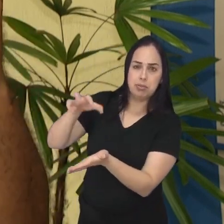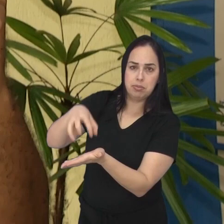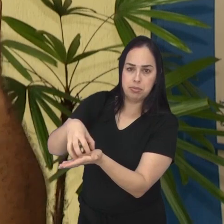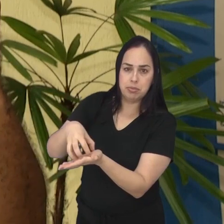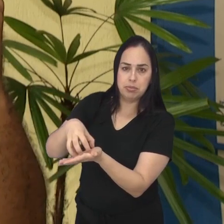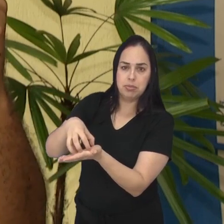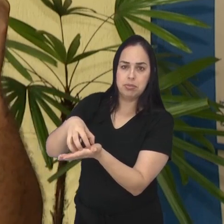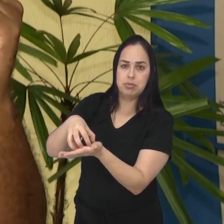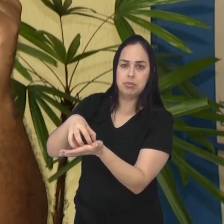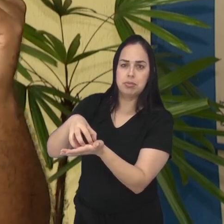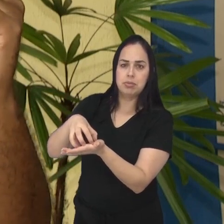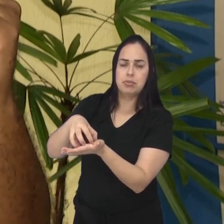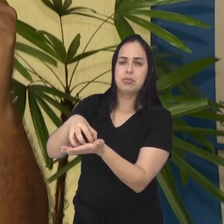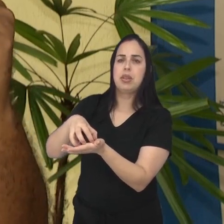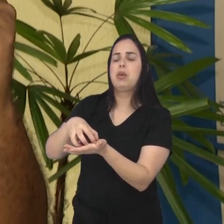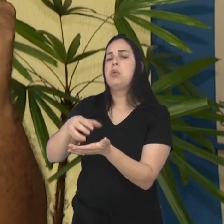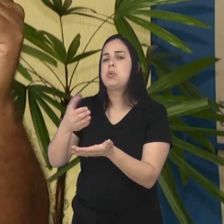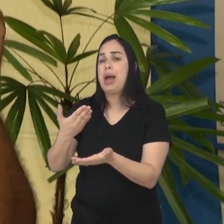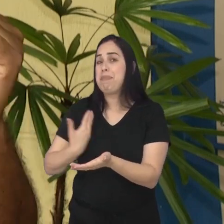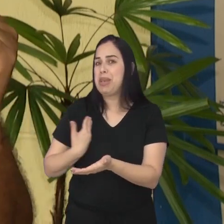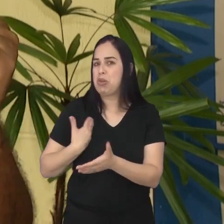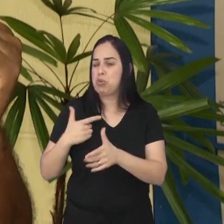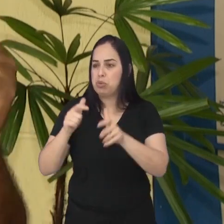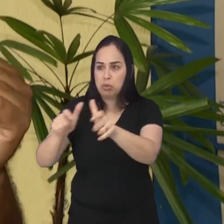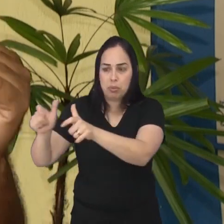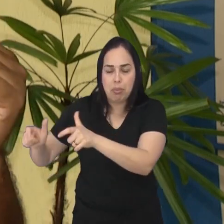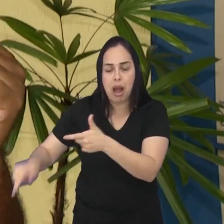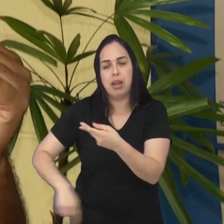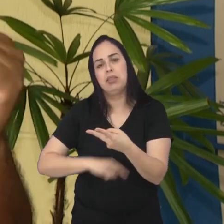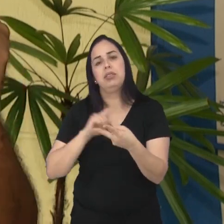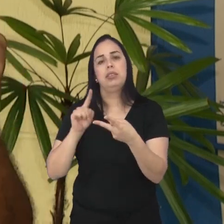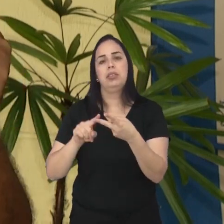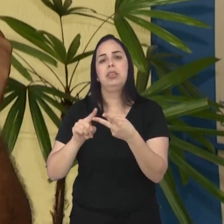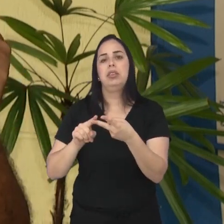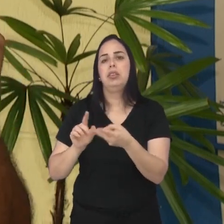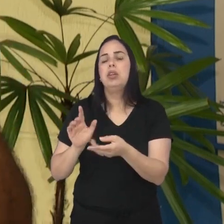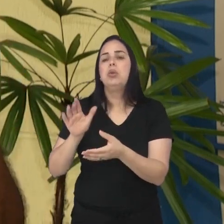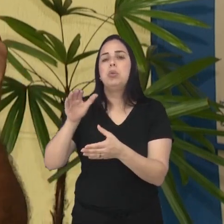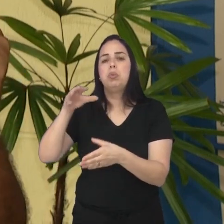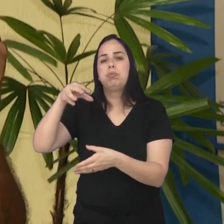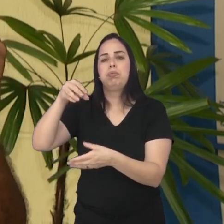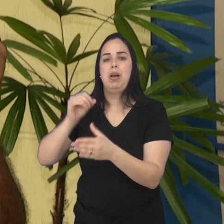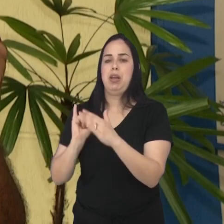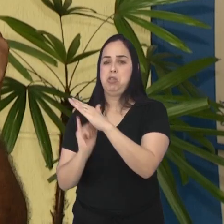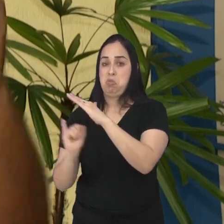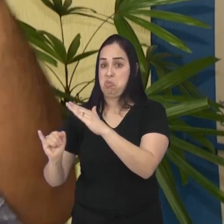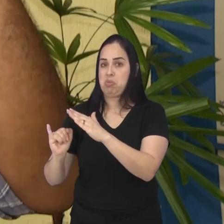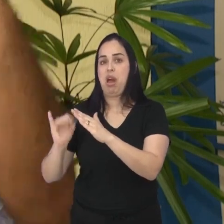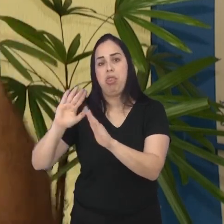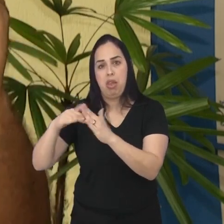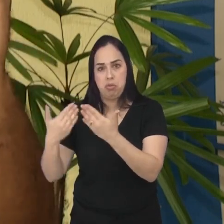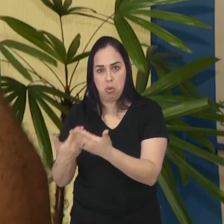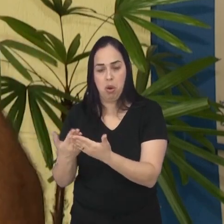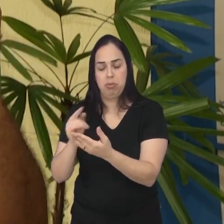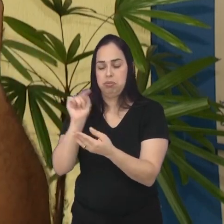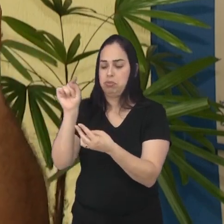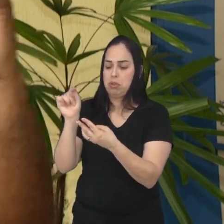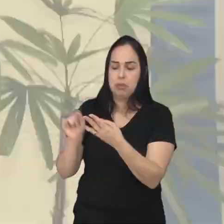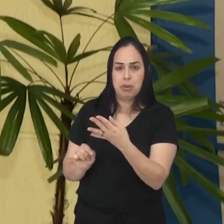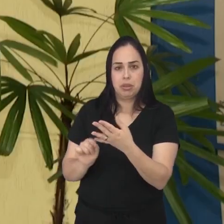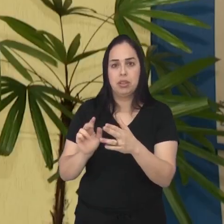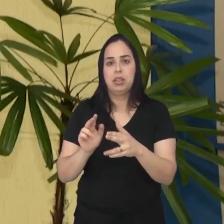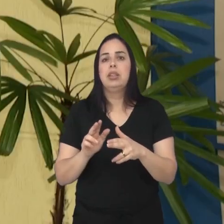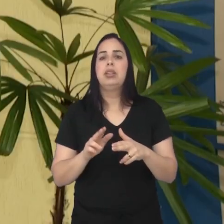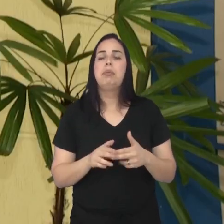sociedade civil, né, Sociedade de Amigos de Bairro, as instituições educacionais, né, todas elas são